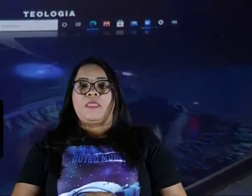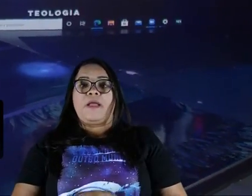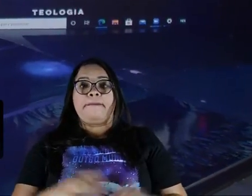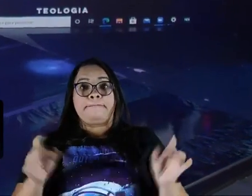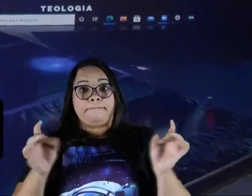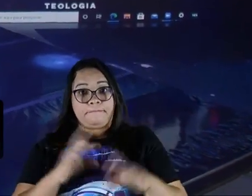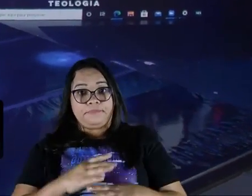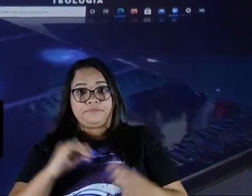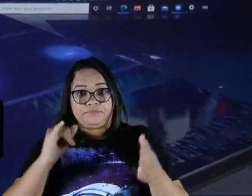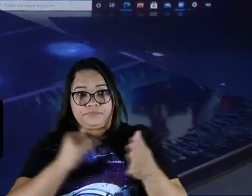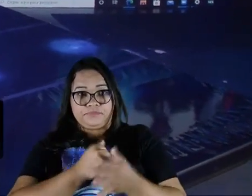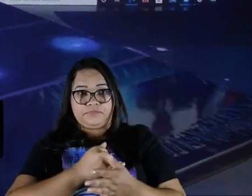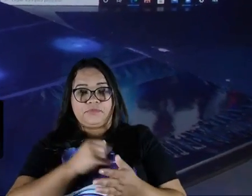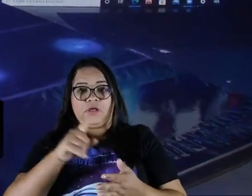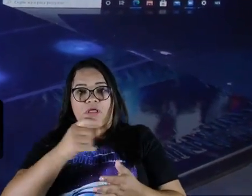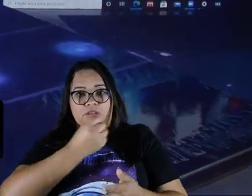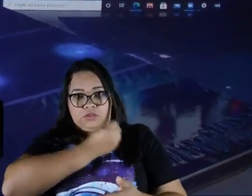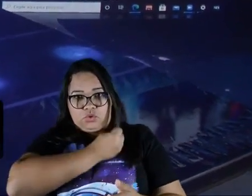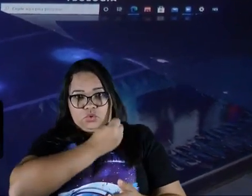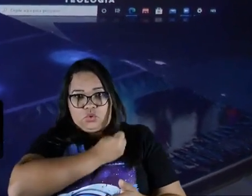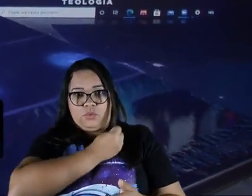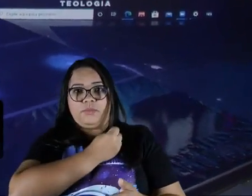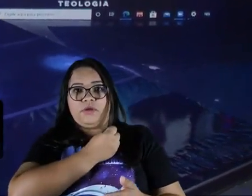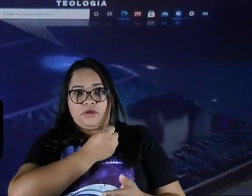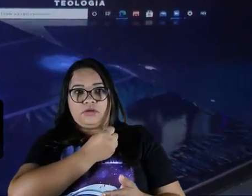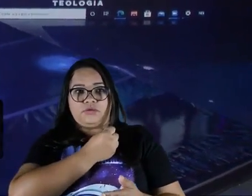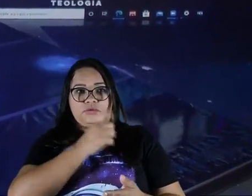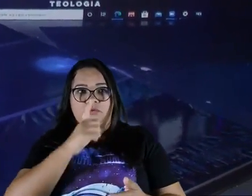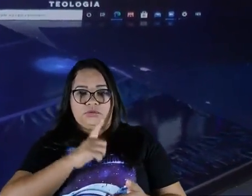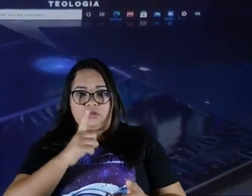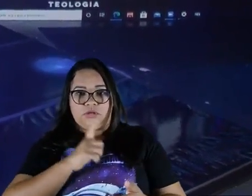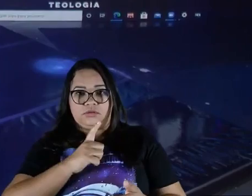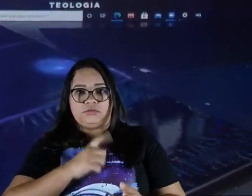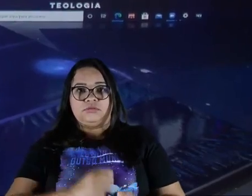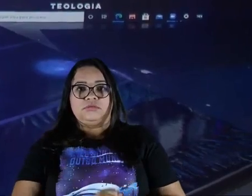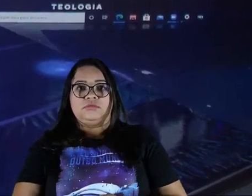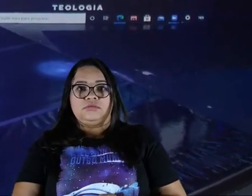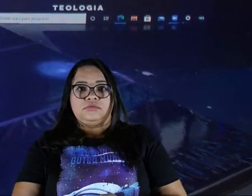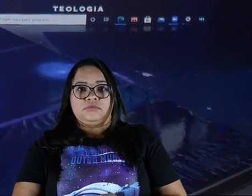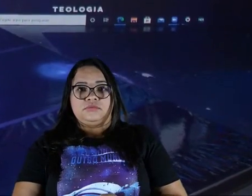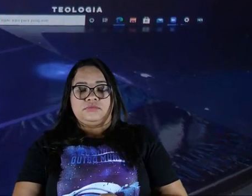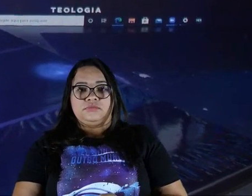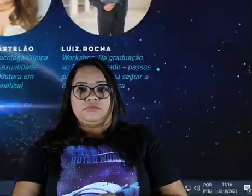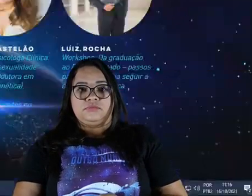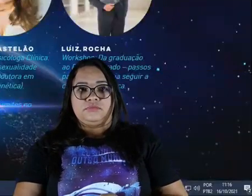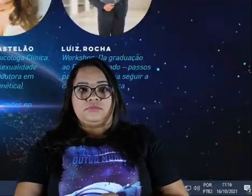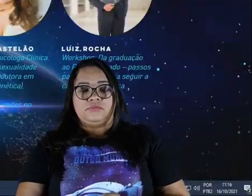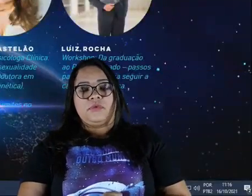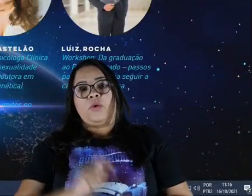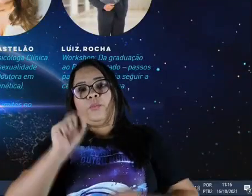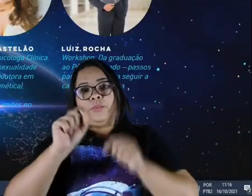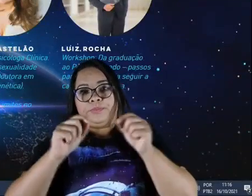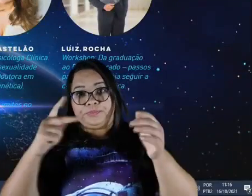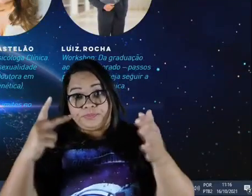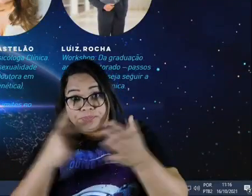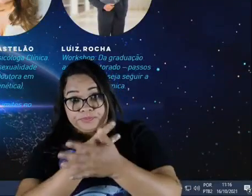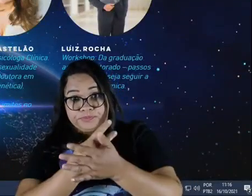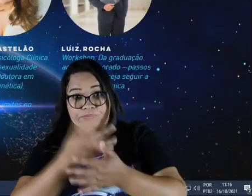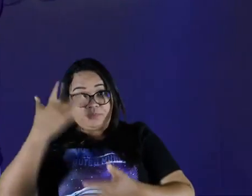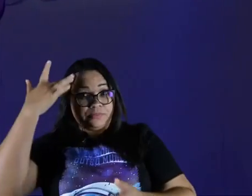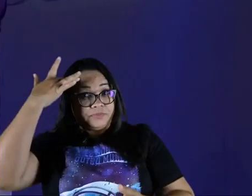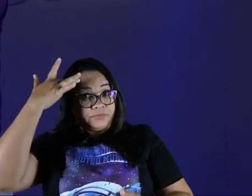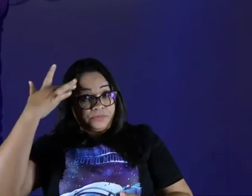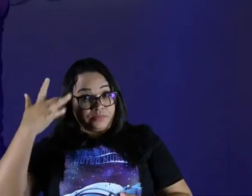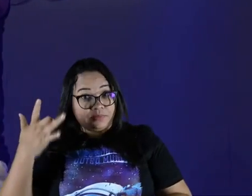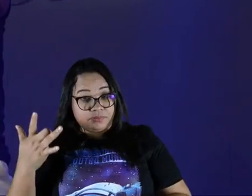inscreveu, pastor Sóstines, você recebeu o seu número, não tem o seu tá número aqui, aí? Tá aqui, ó. Tá aí, seu número. Isso, ó. E aí, o que vai acontecer? Amanhã